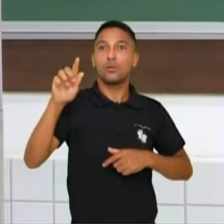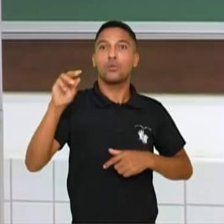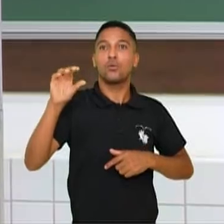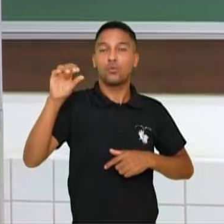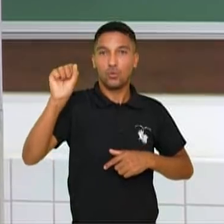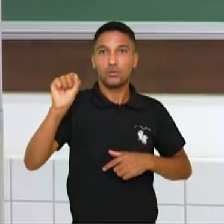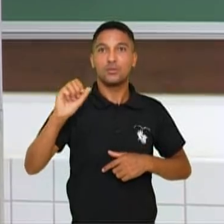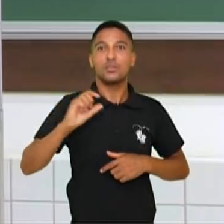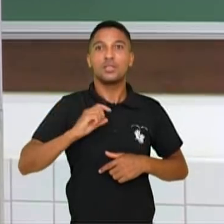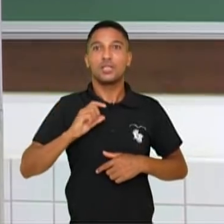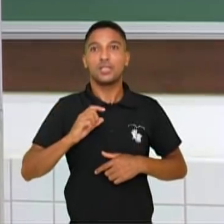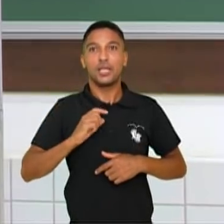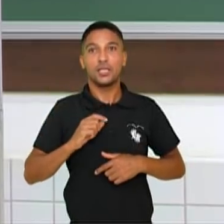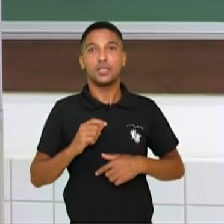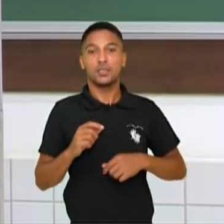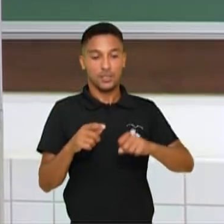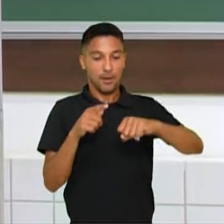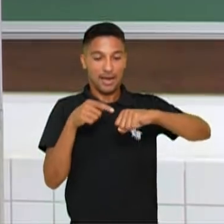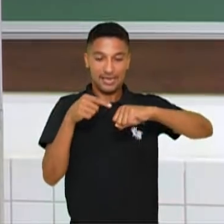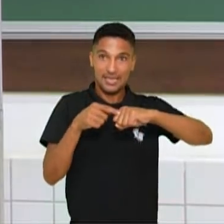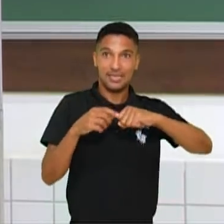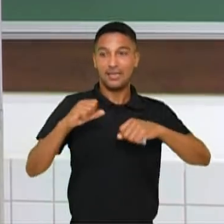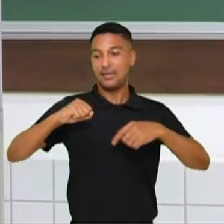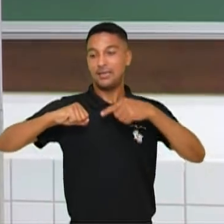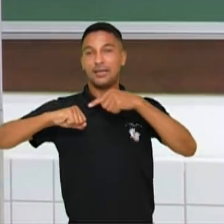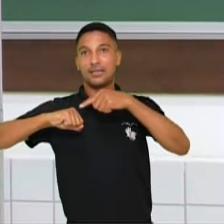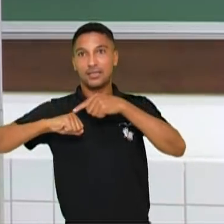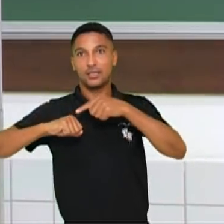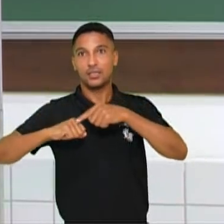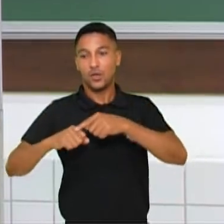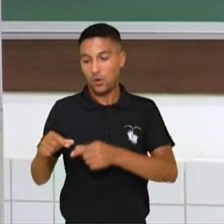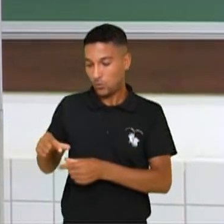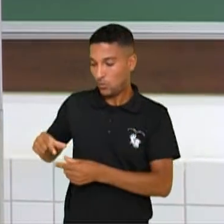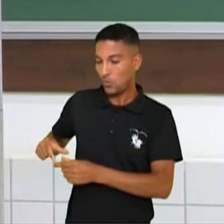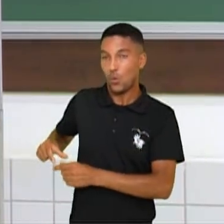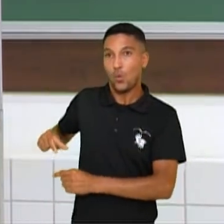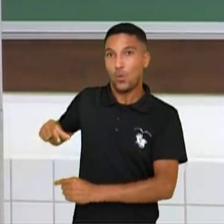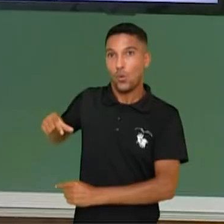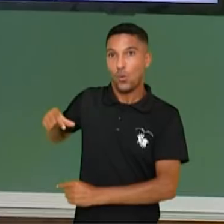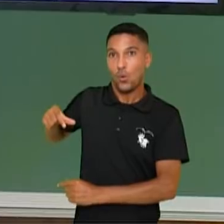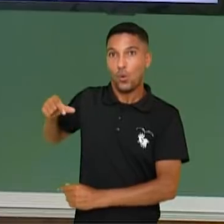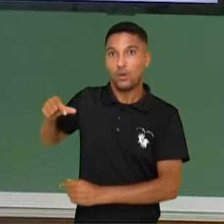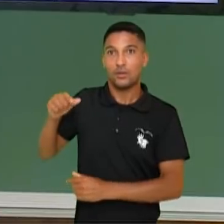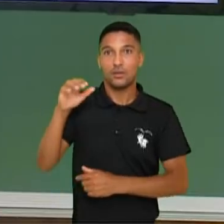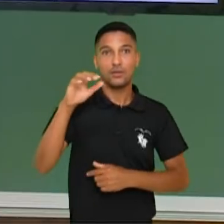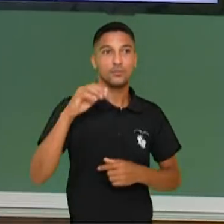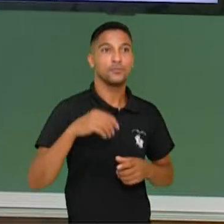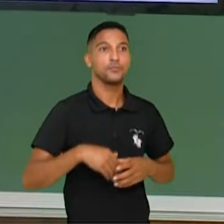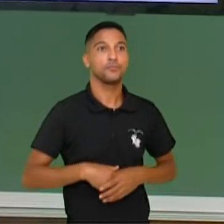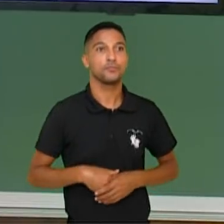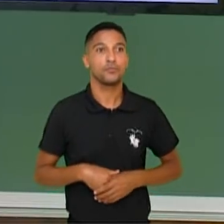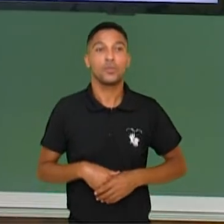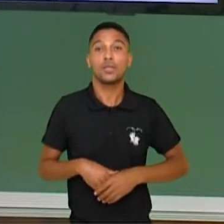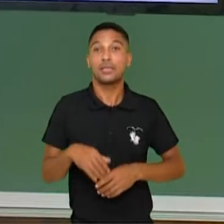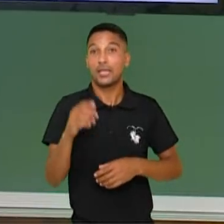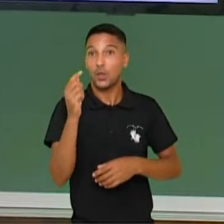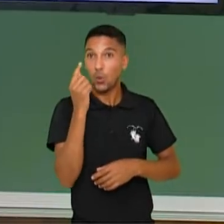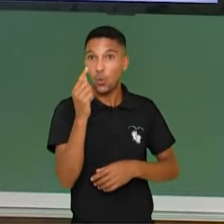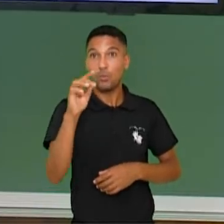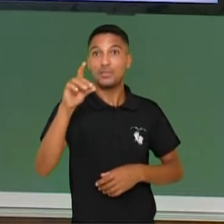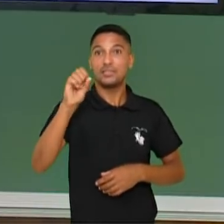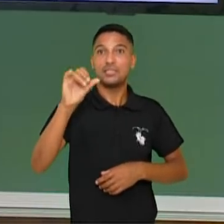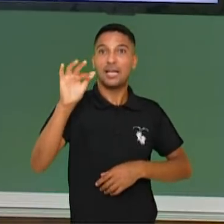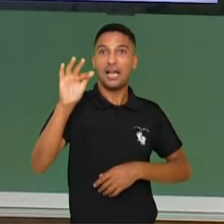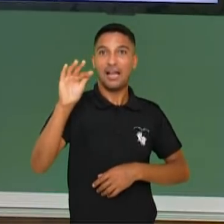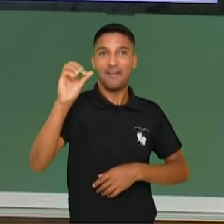legal? Fabiano, e os outros ossos? Os curtos, os irregulares, vão ter epífises e